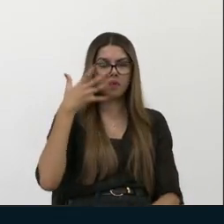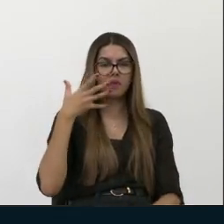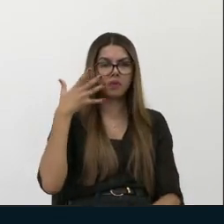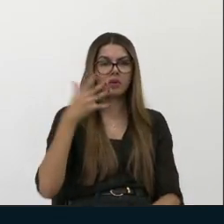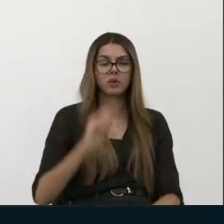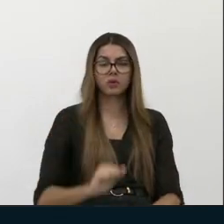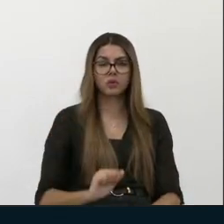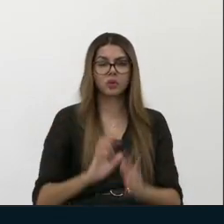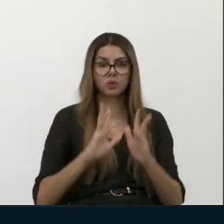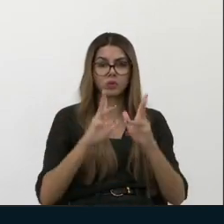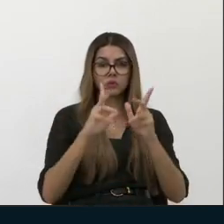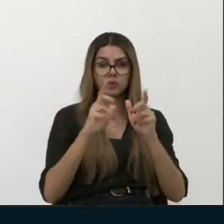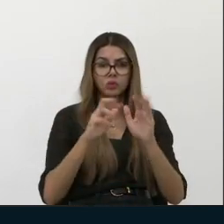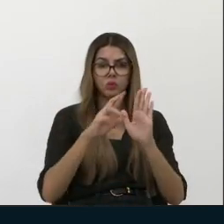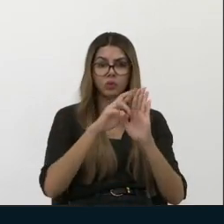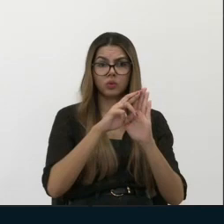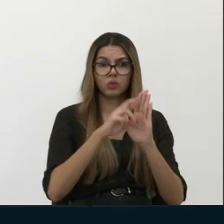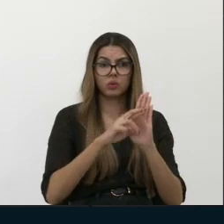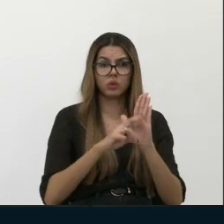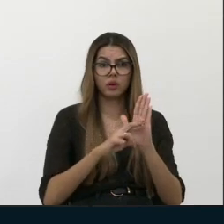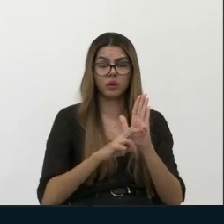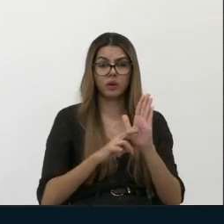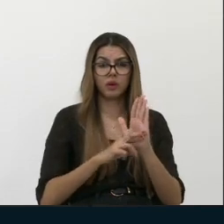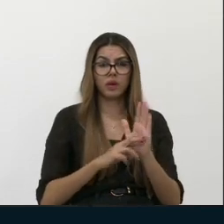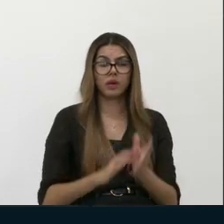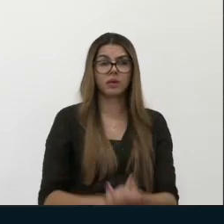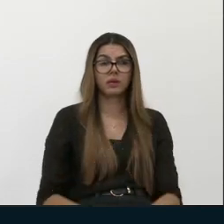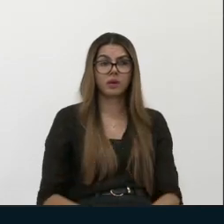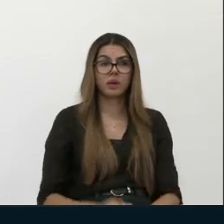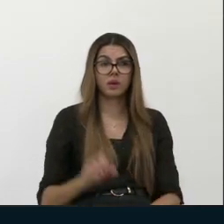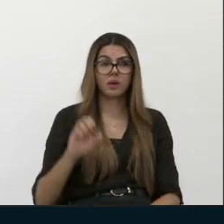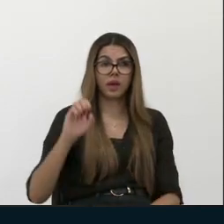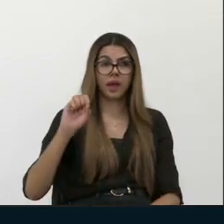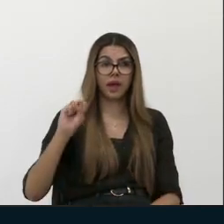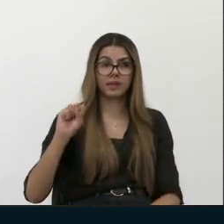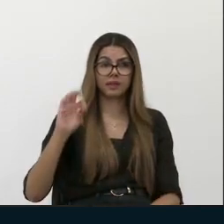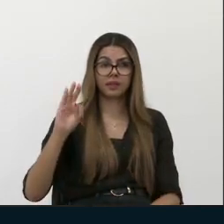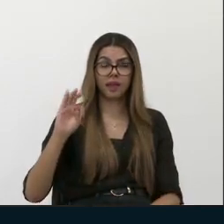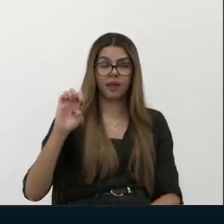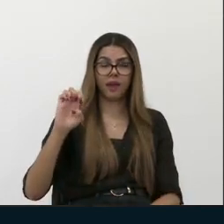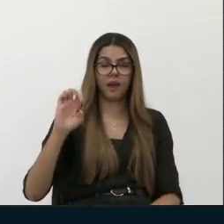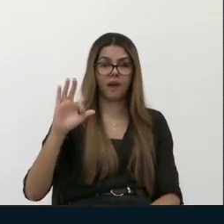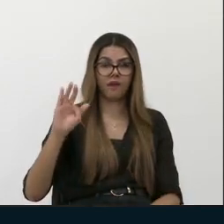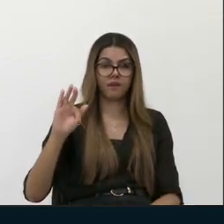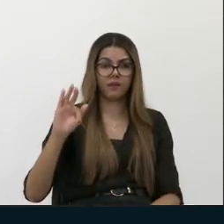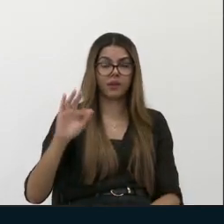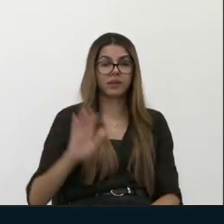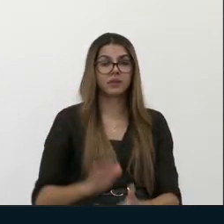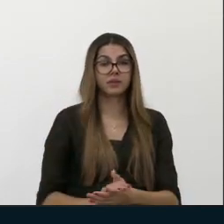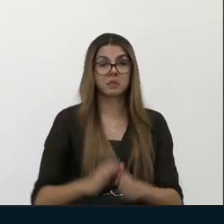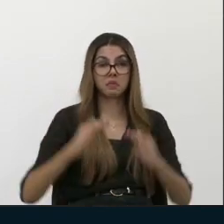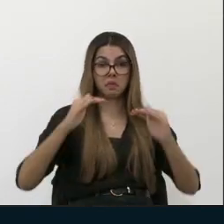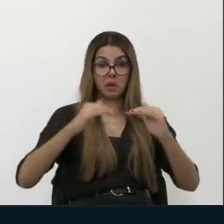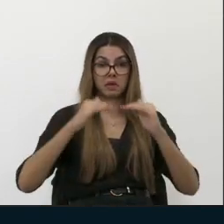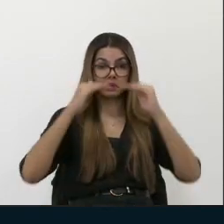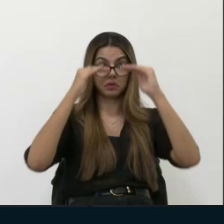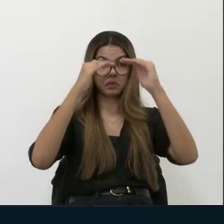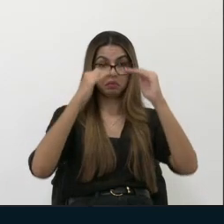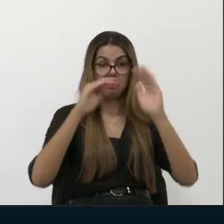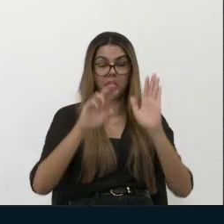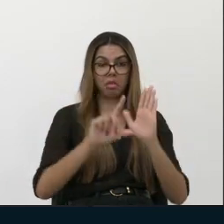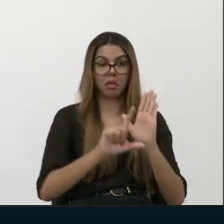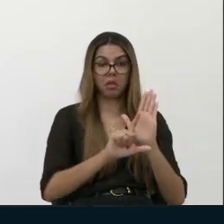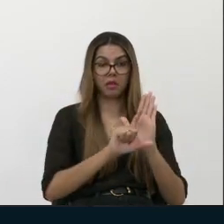todos os recursos. Aí vem o STF, vereador, e faz um regimento interno que para ele é acima da lei. Ele diz que não